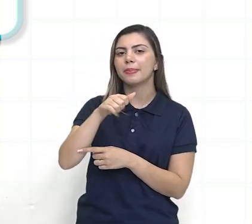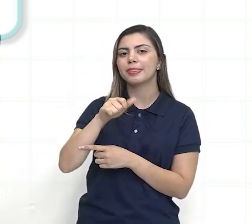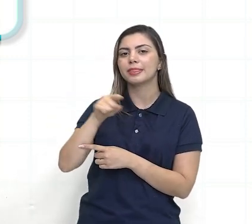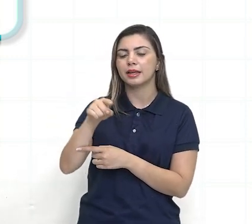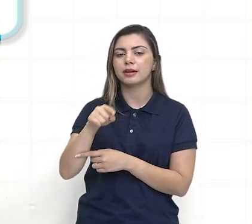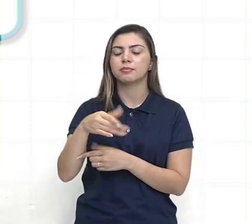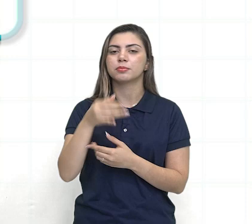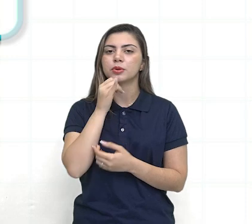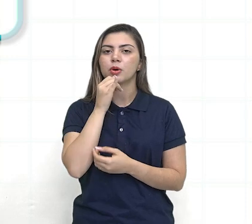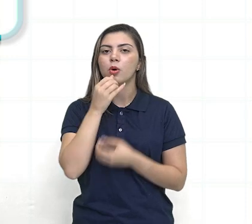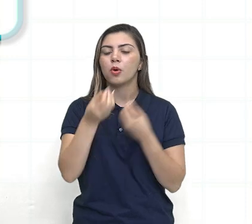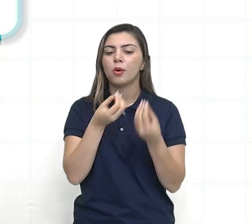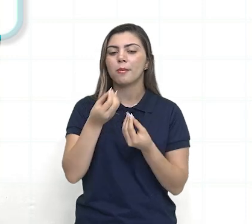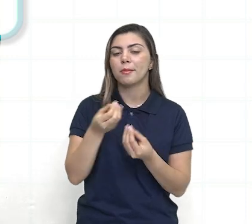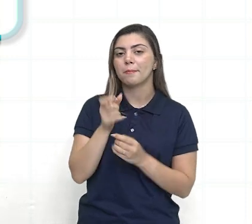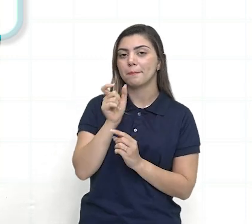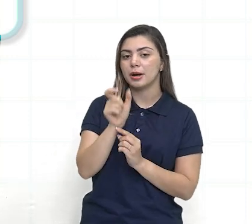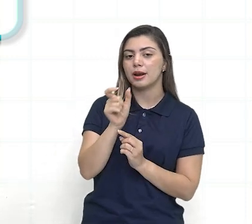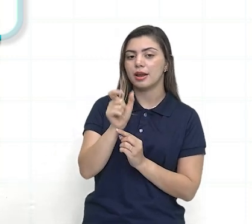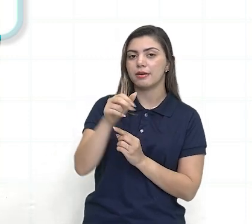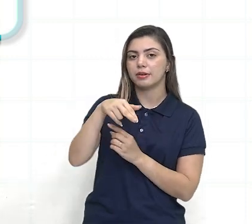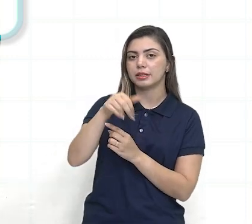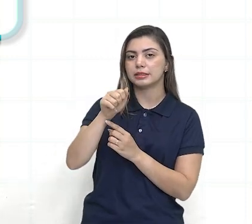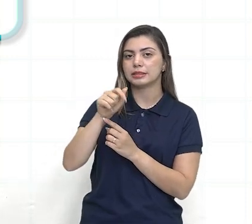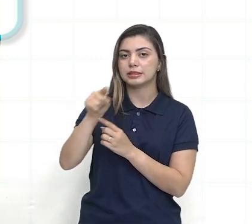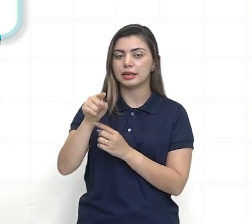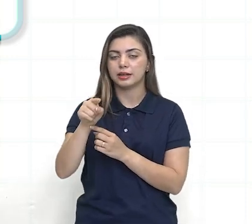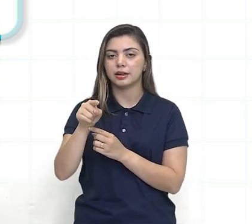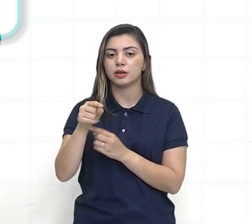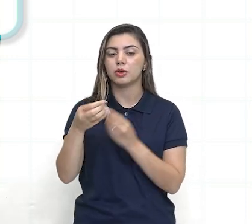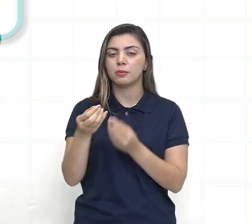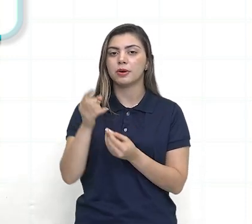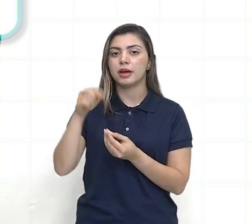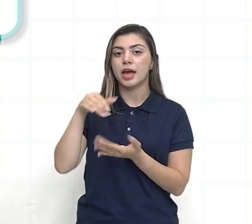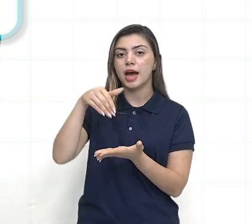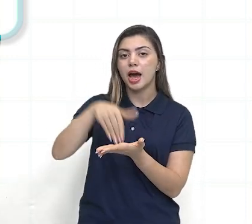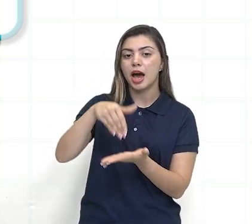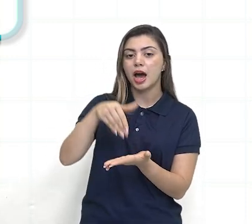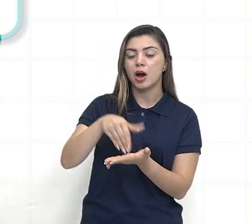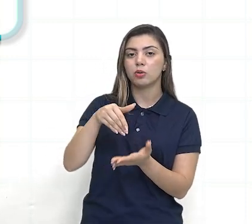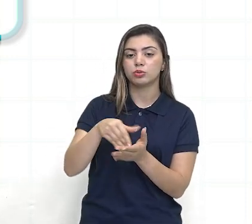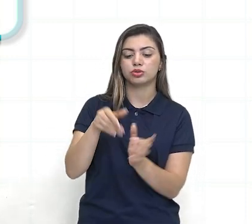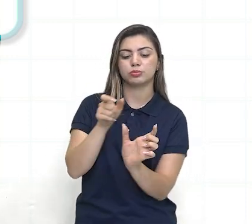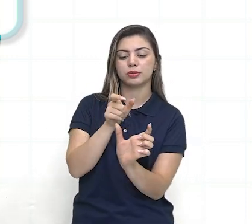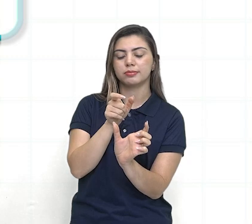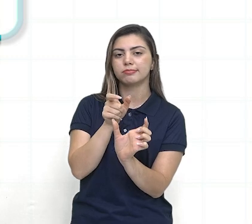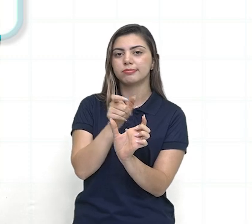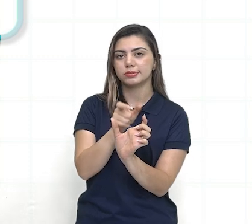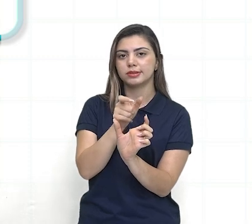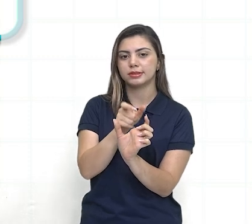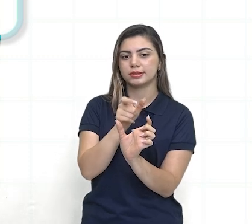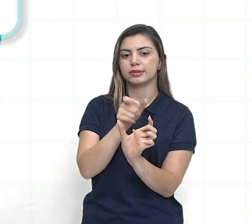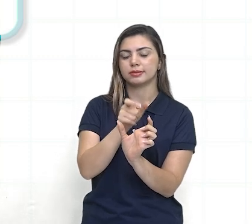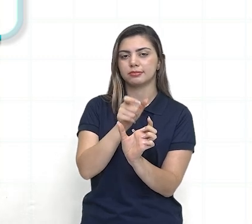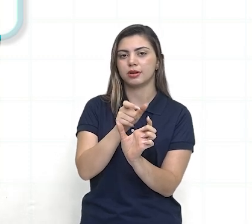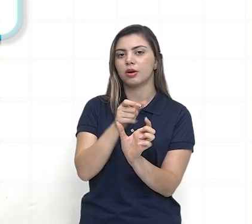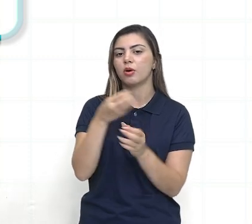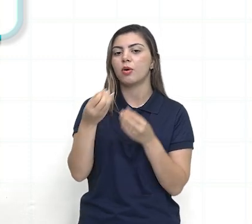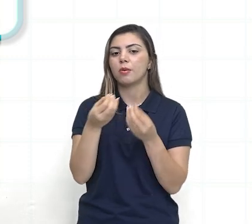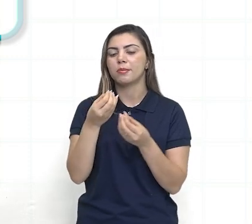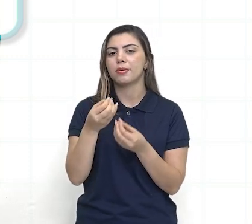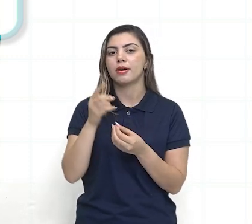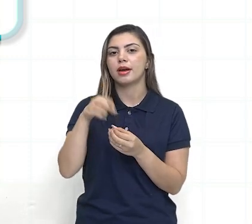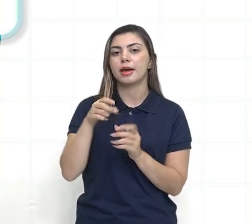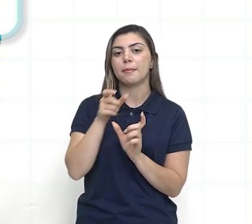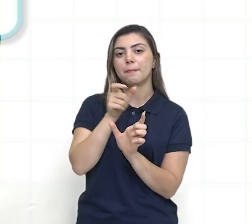língua portuguesa, como é que eu chamo a palavra que tem a sua última sílaba tônica? Eu vou chamá-la